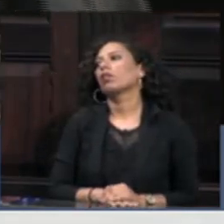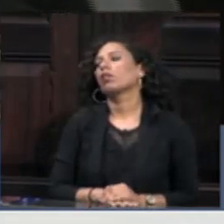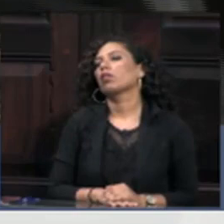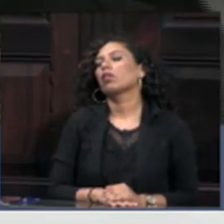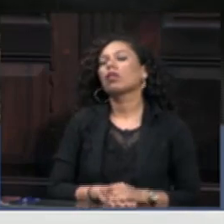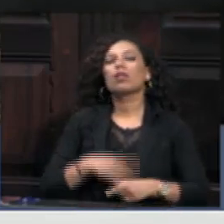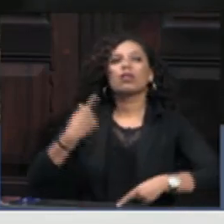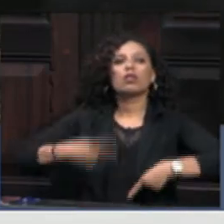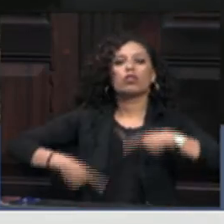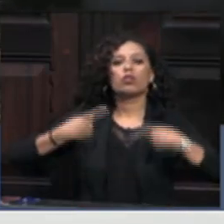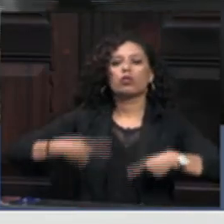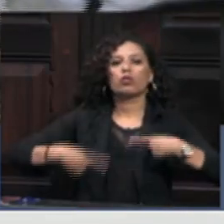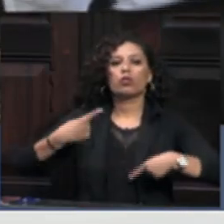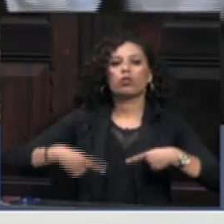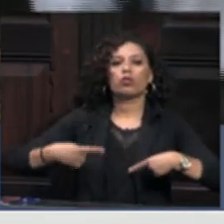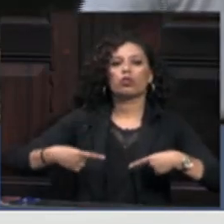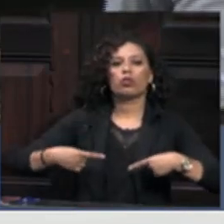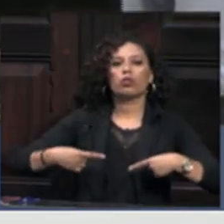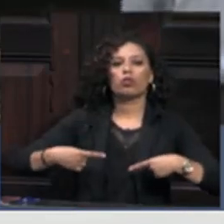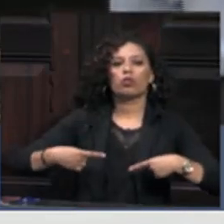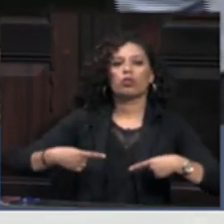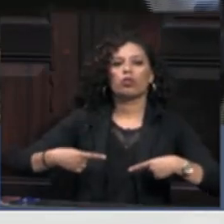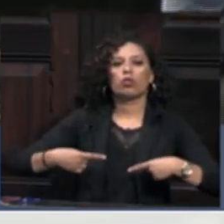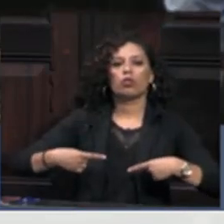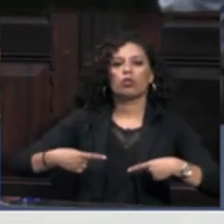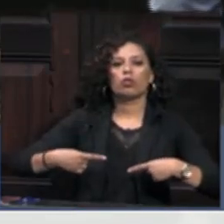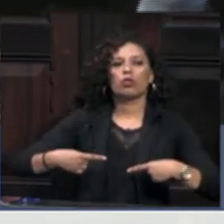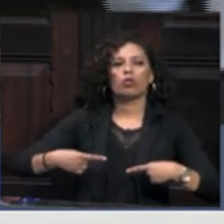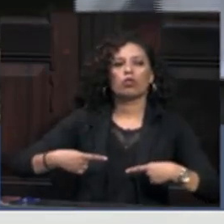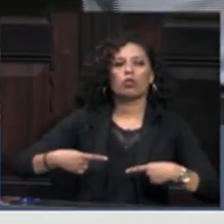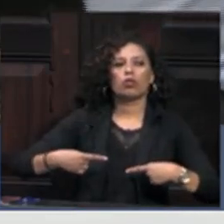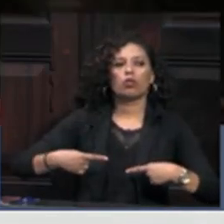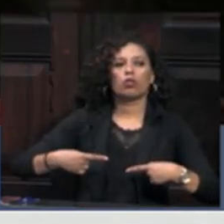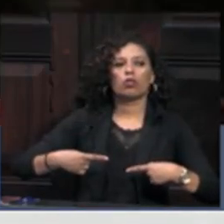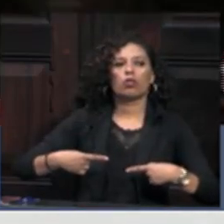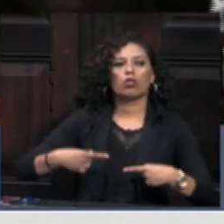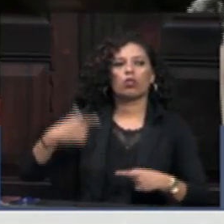Para discutir, a nobre deputada enfermeira Rejane.